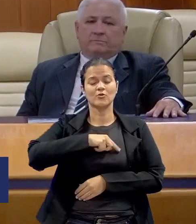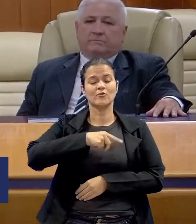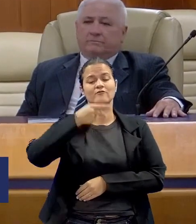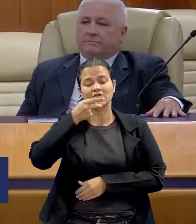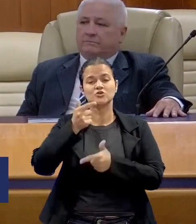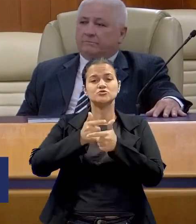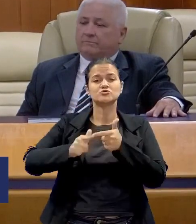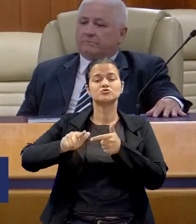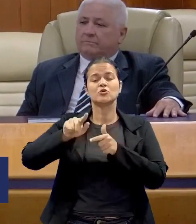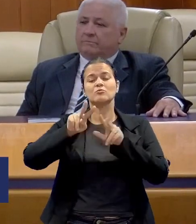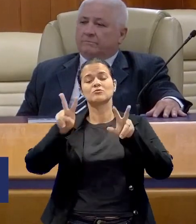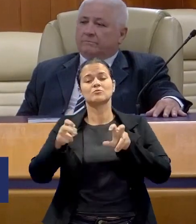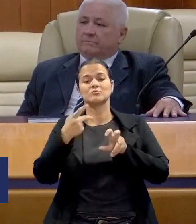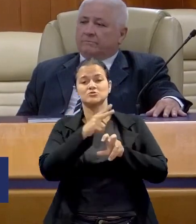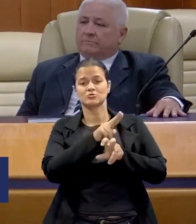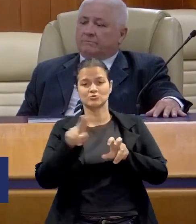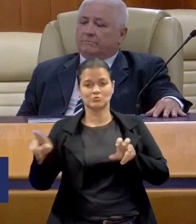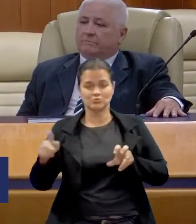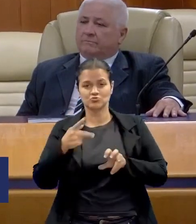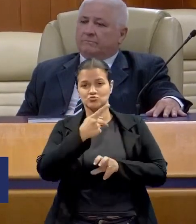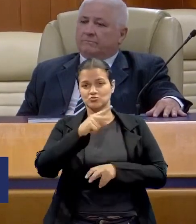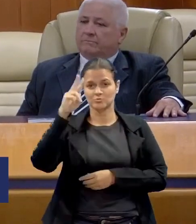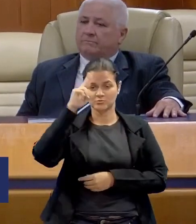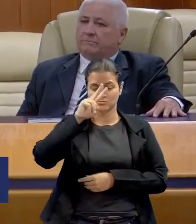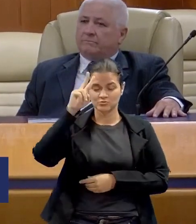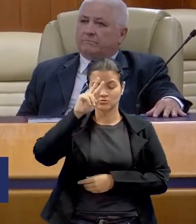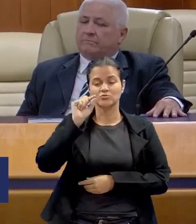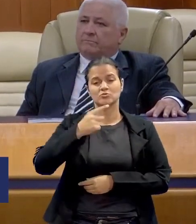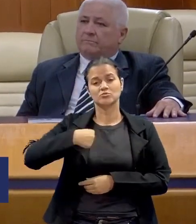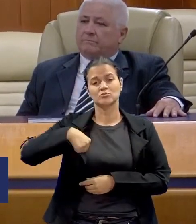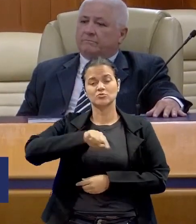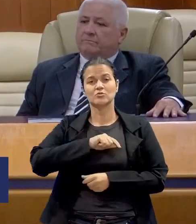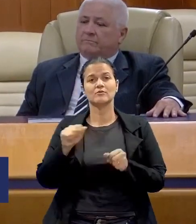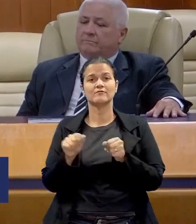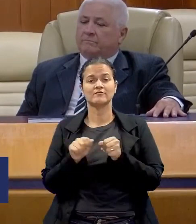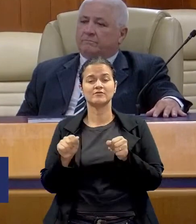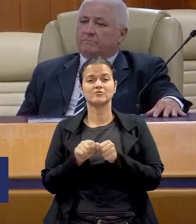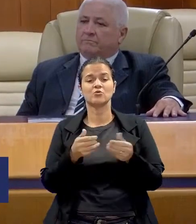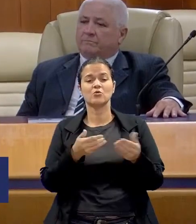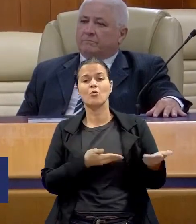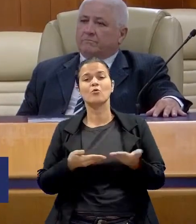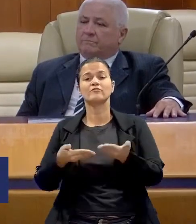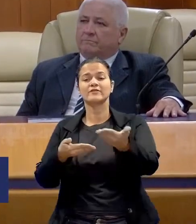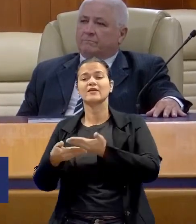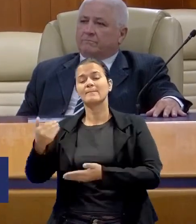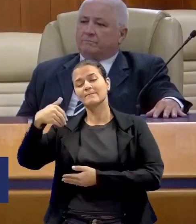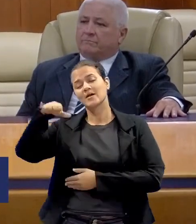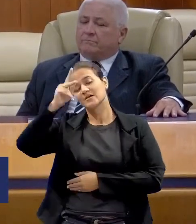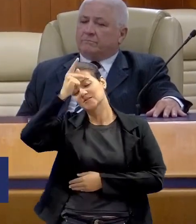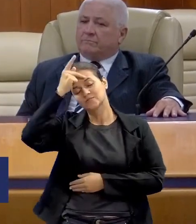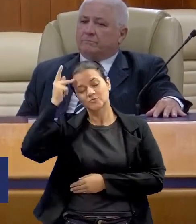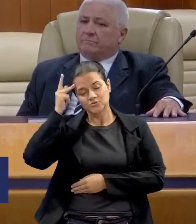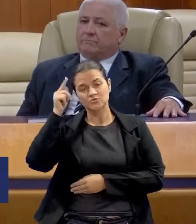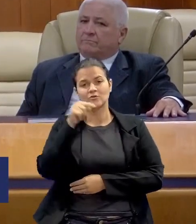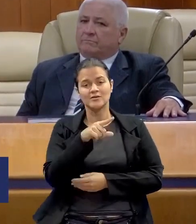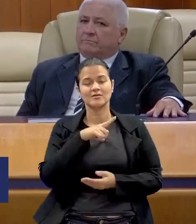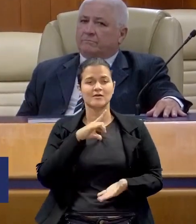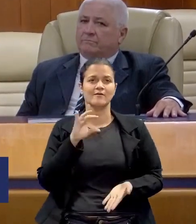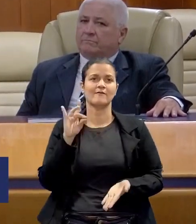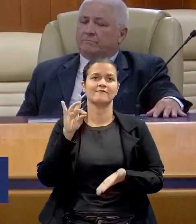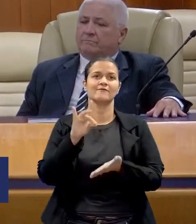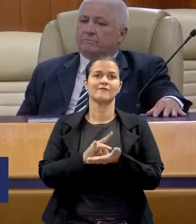a favor do seu nome, da sua história, que nós fizesse aqui, convidasse mais companheiros, para que você realmente